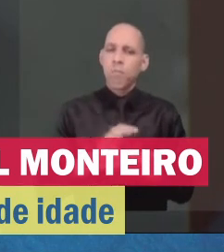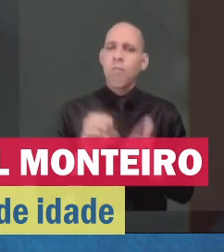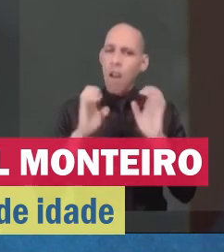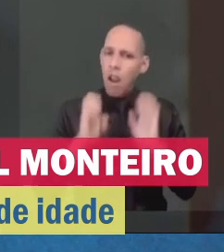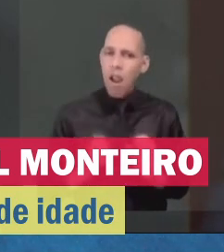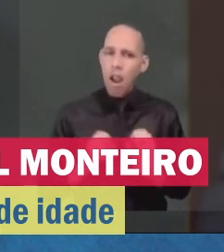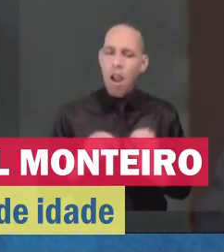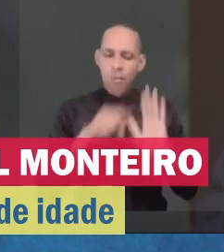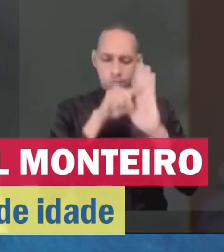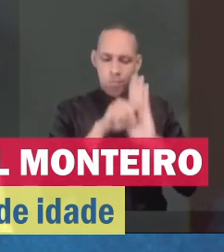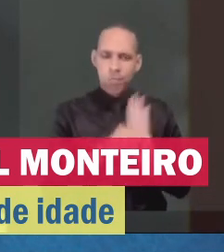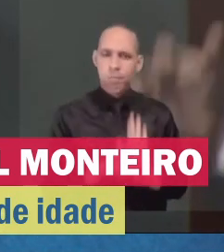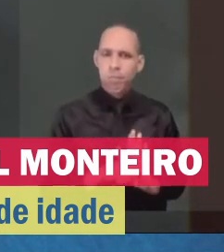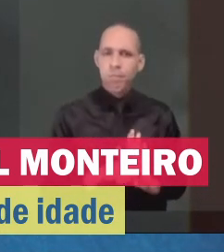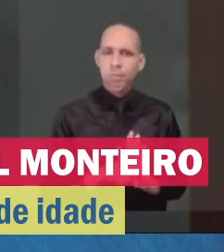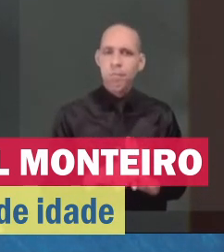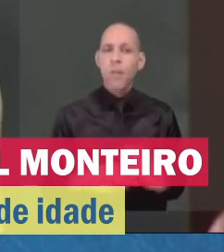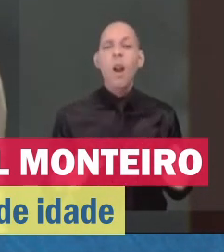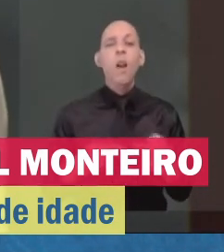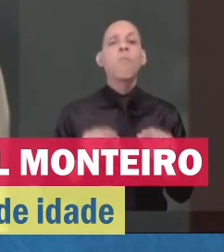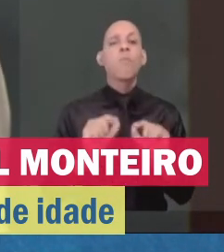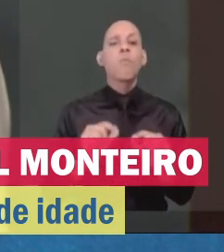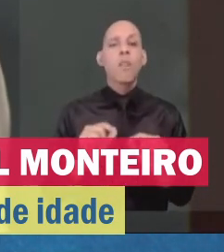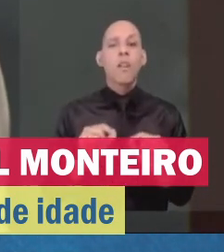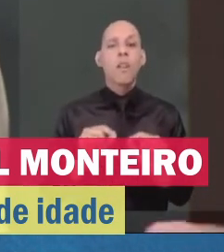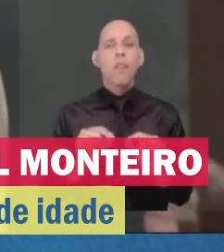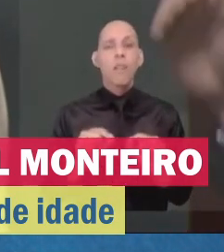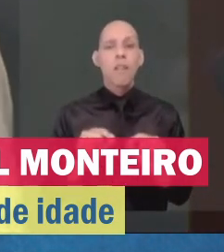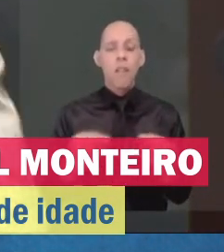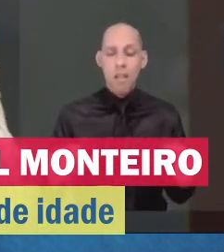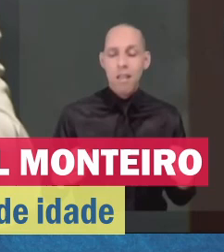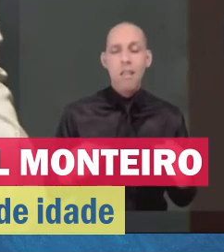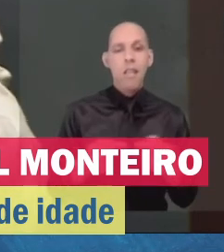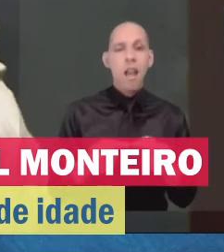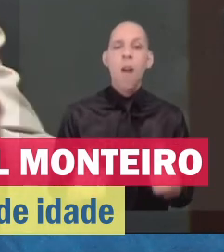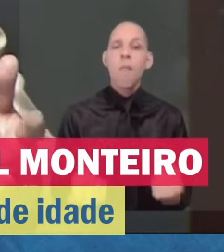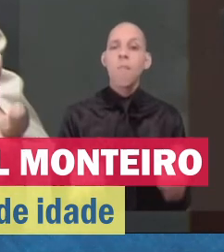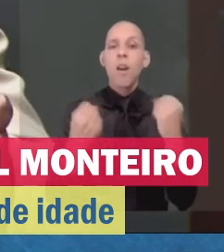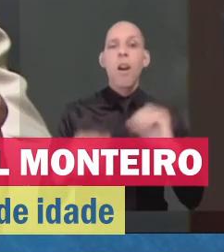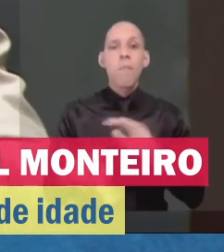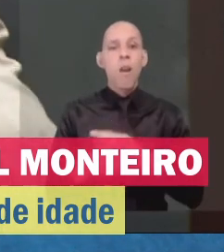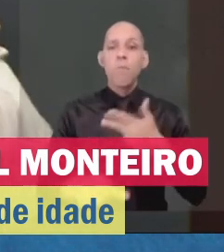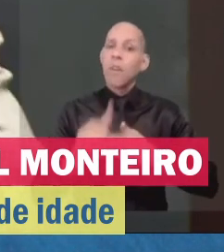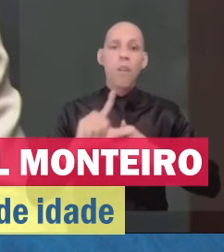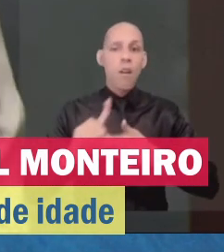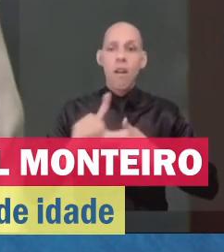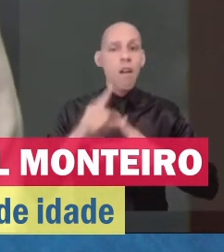tiveram o condão de atingir a própria essência do Poder Legislativo. Vejam como essa